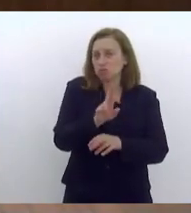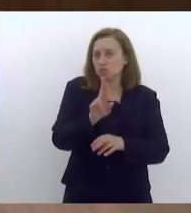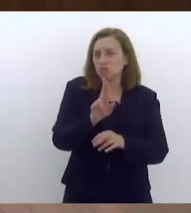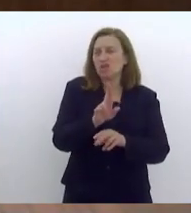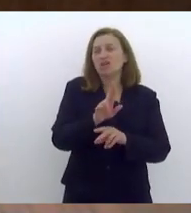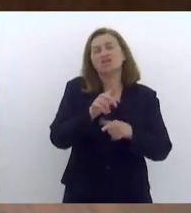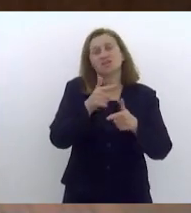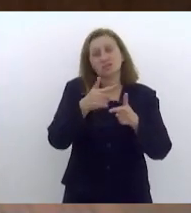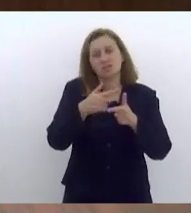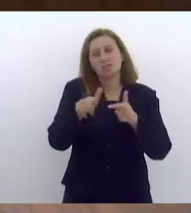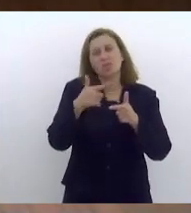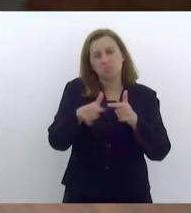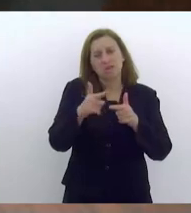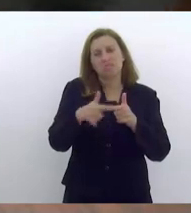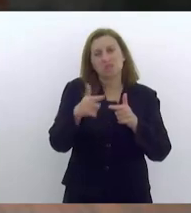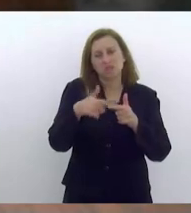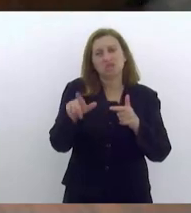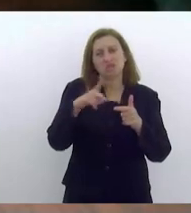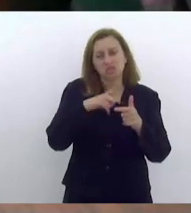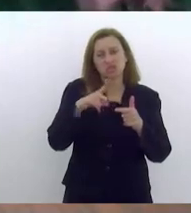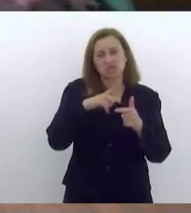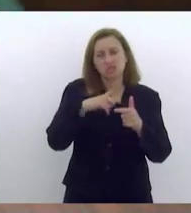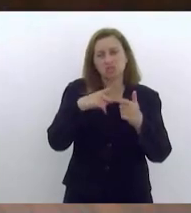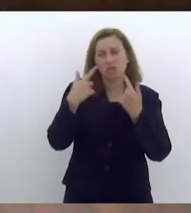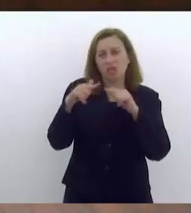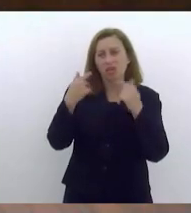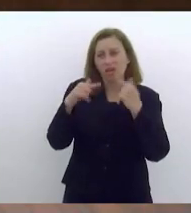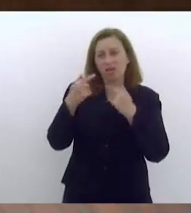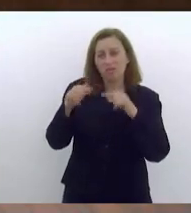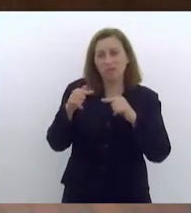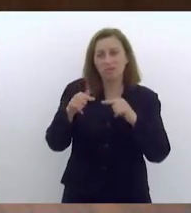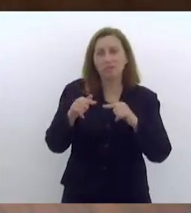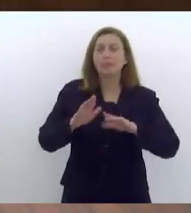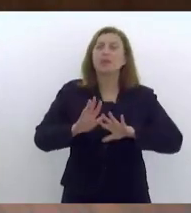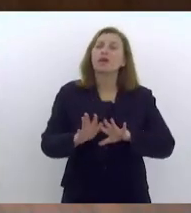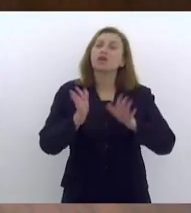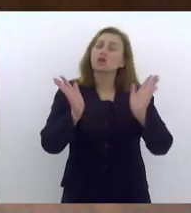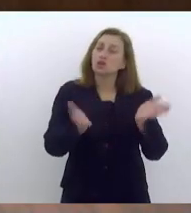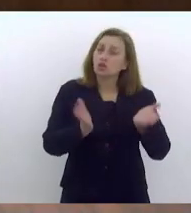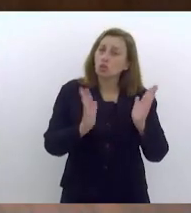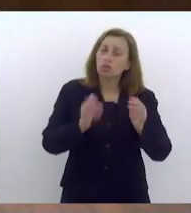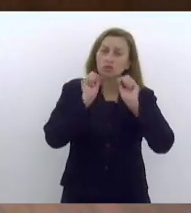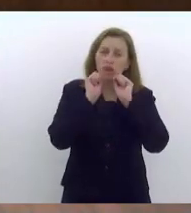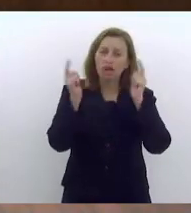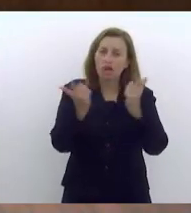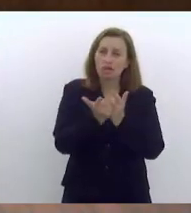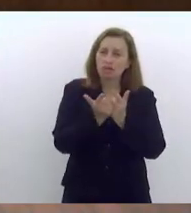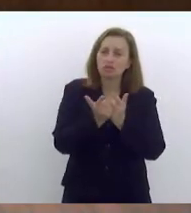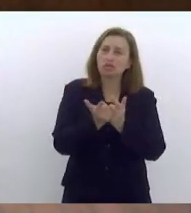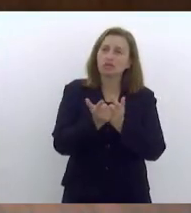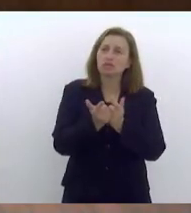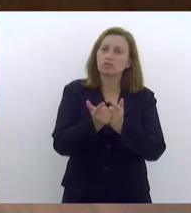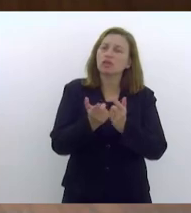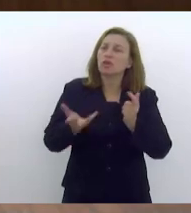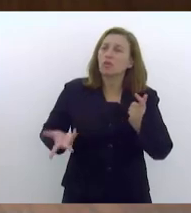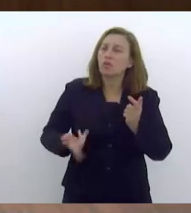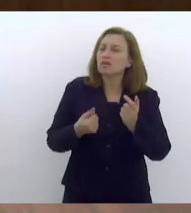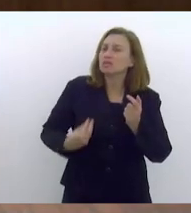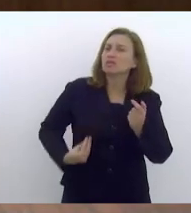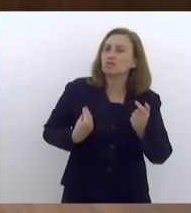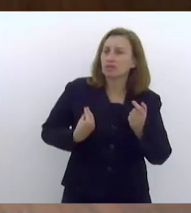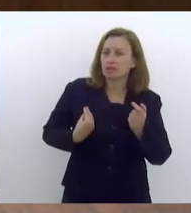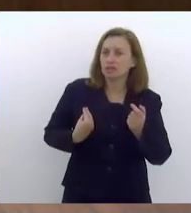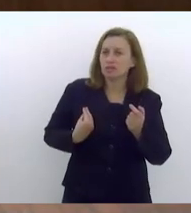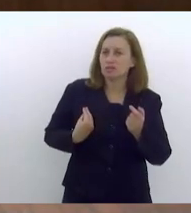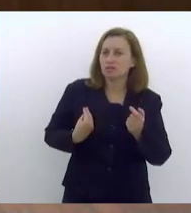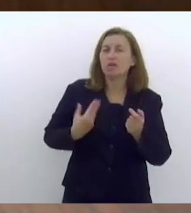diversas dificuldades de fazer a sua reclamação. E hoje a Assembleia Legislativa está dando uma qualidade de vida